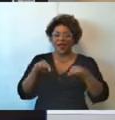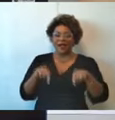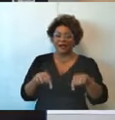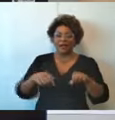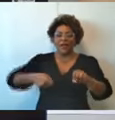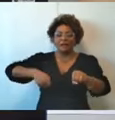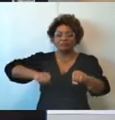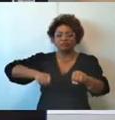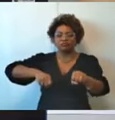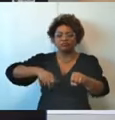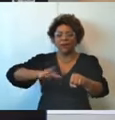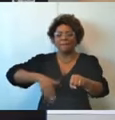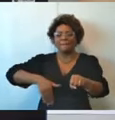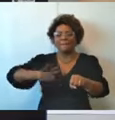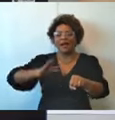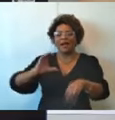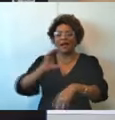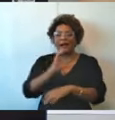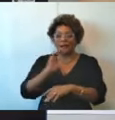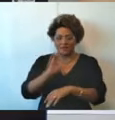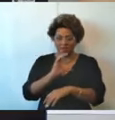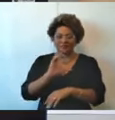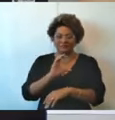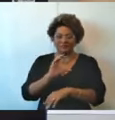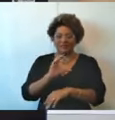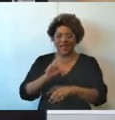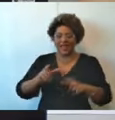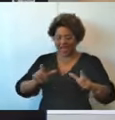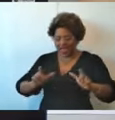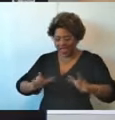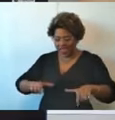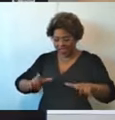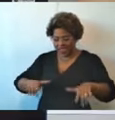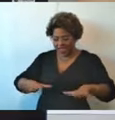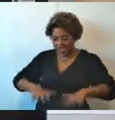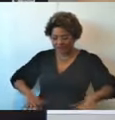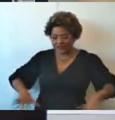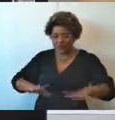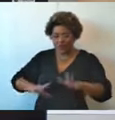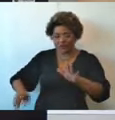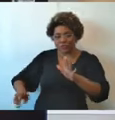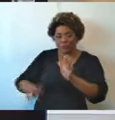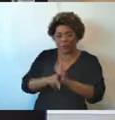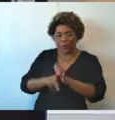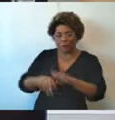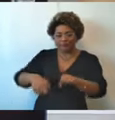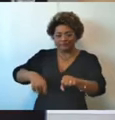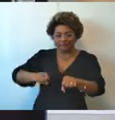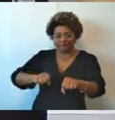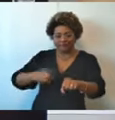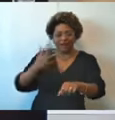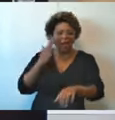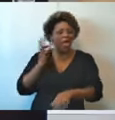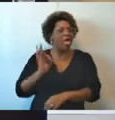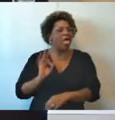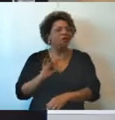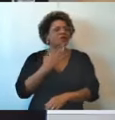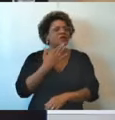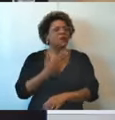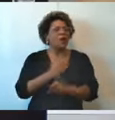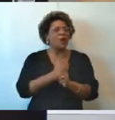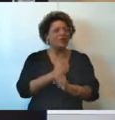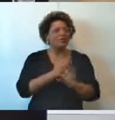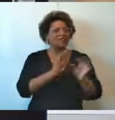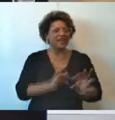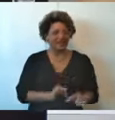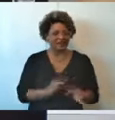ficar mais fluido. A Jussara pode confirmar, eu não sei de fato em qual ano que foi. Oi? Foi